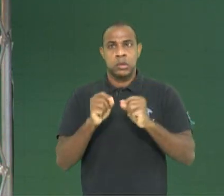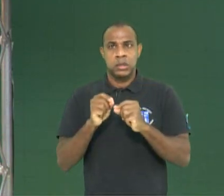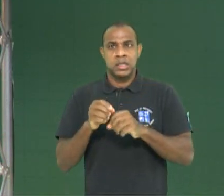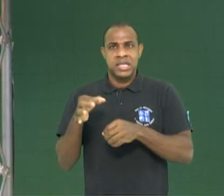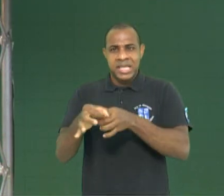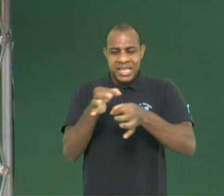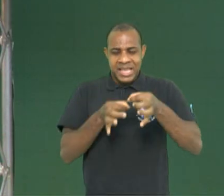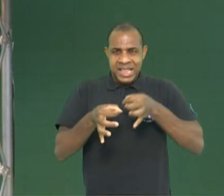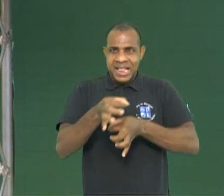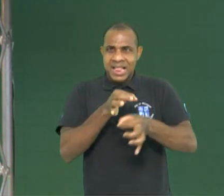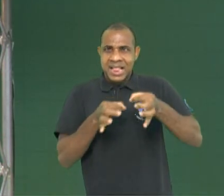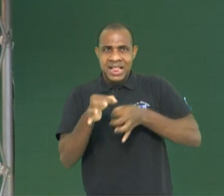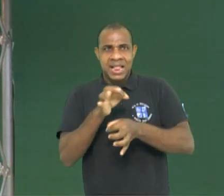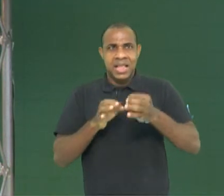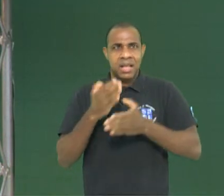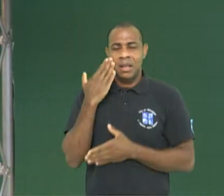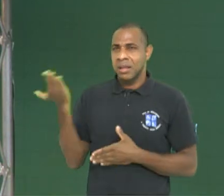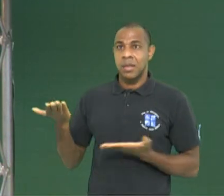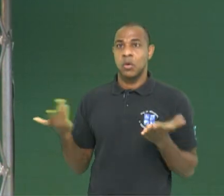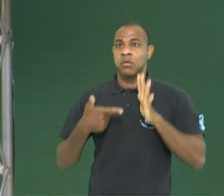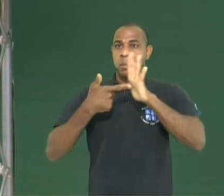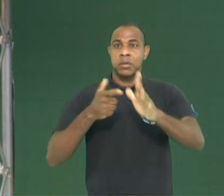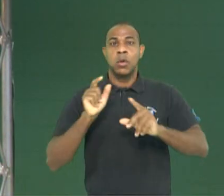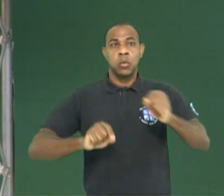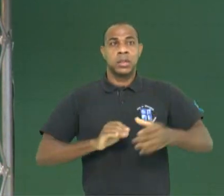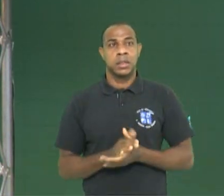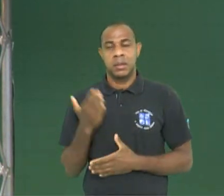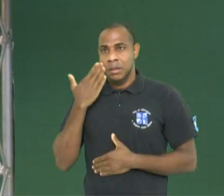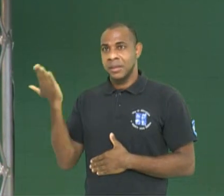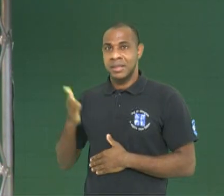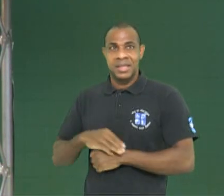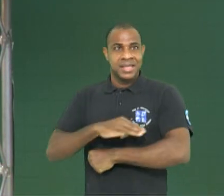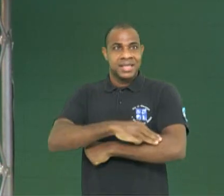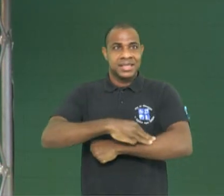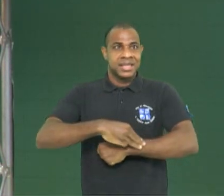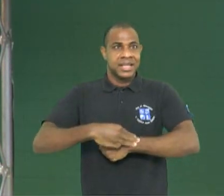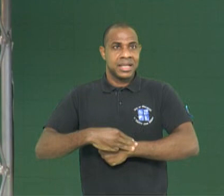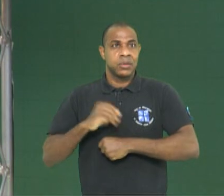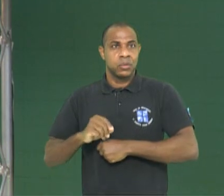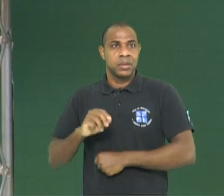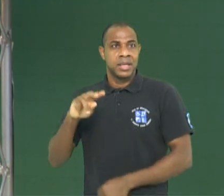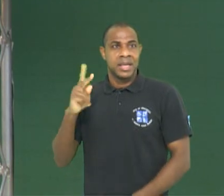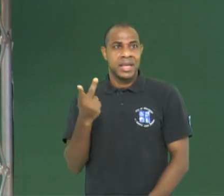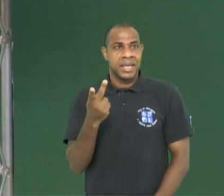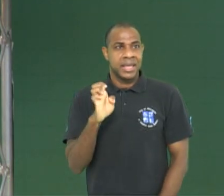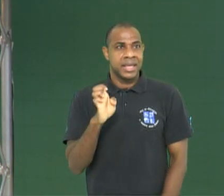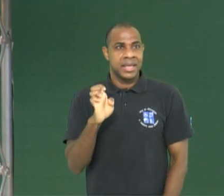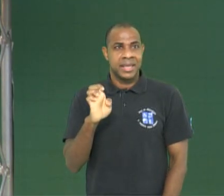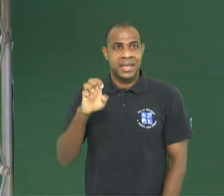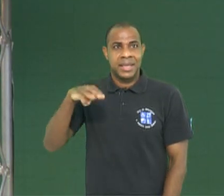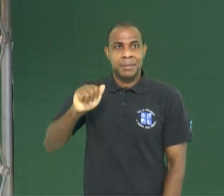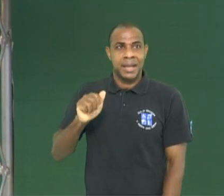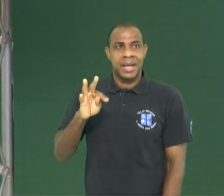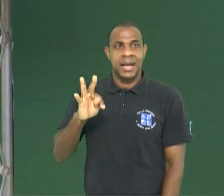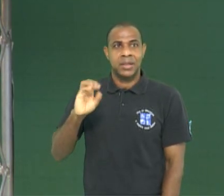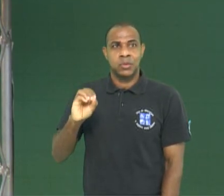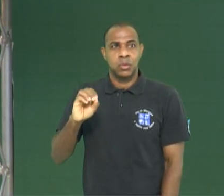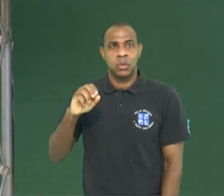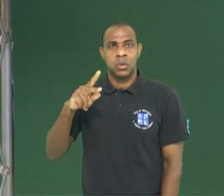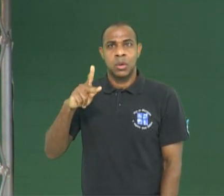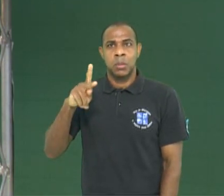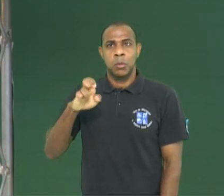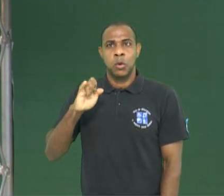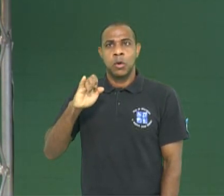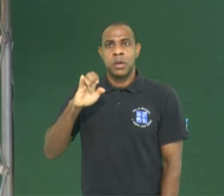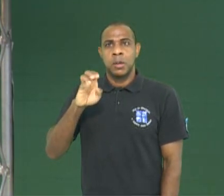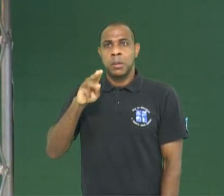si, com funções semelhantes, e hoje eu vou trazer para vocês o tecido hematopoético. É um nominho meio estranho,